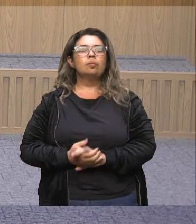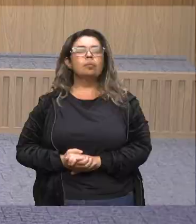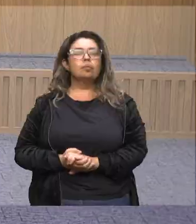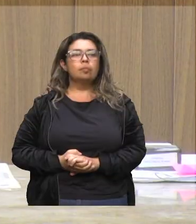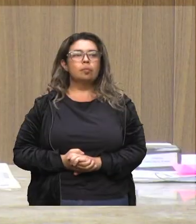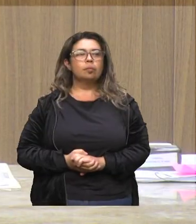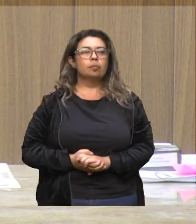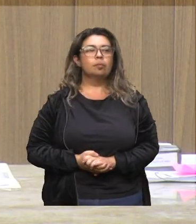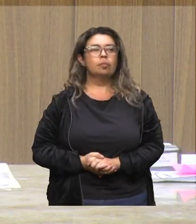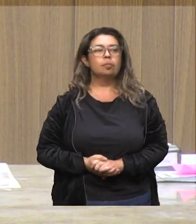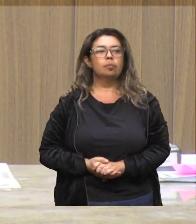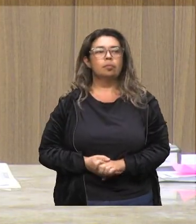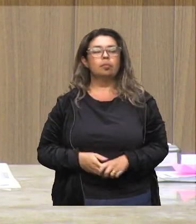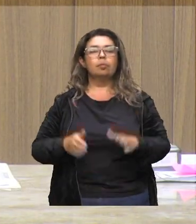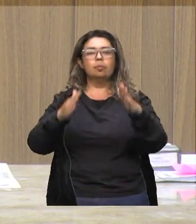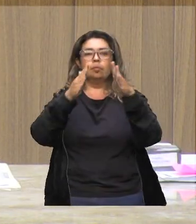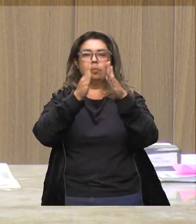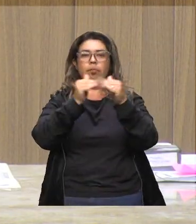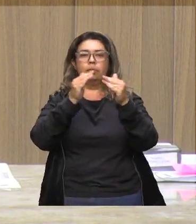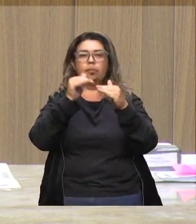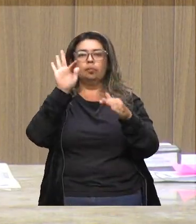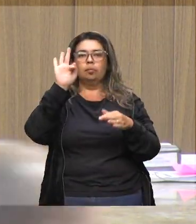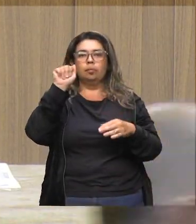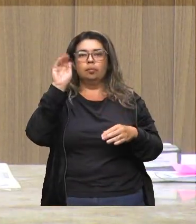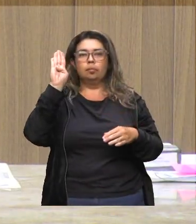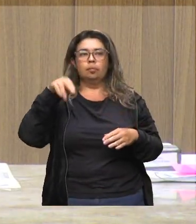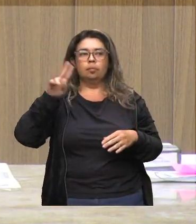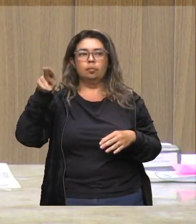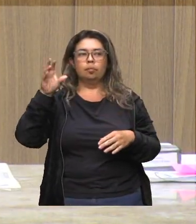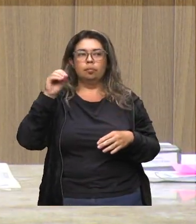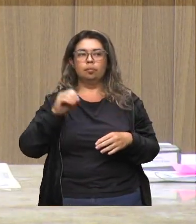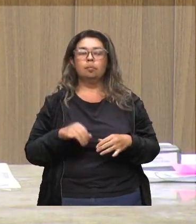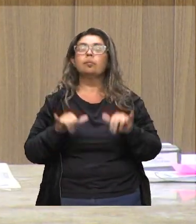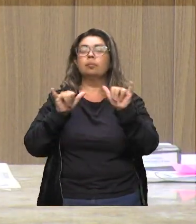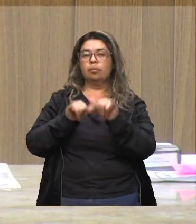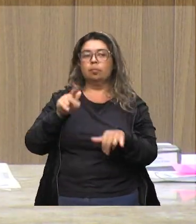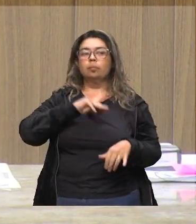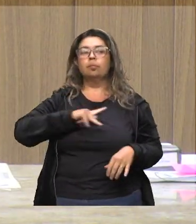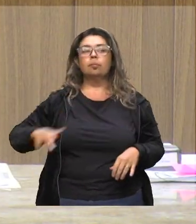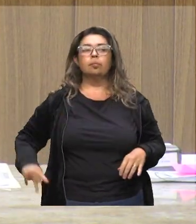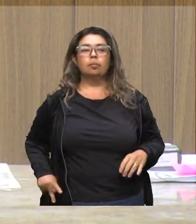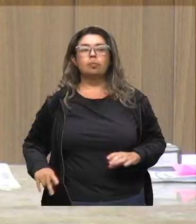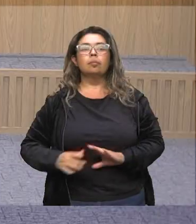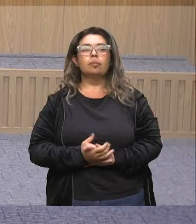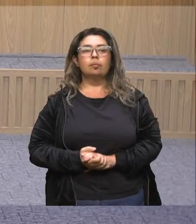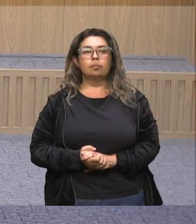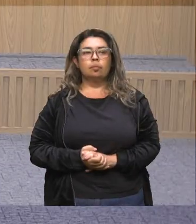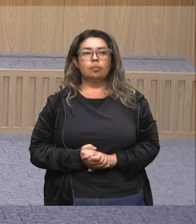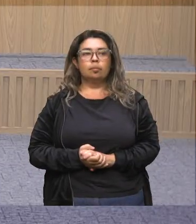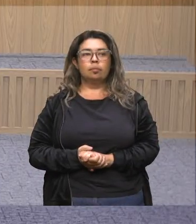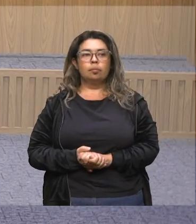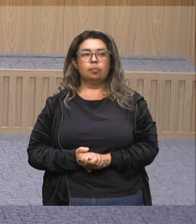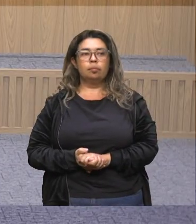Solicito o vereador Fabinho, alerta verbal, para assumir a presidência.